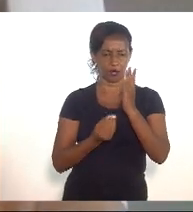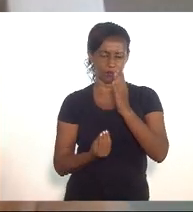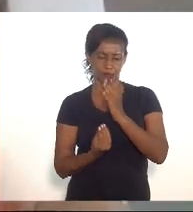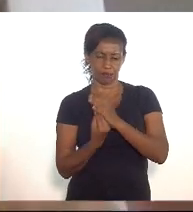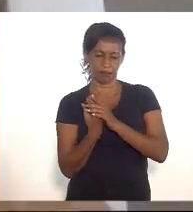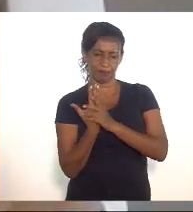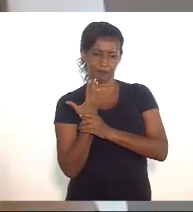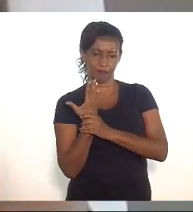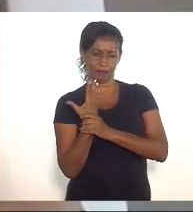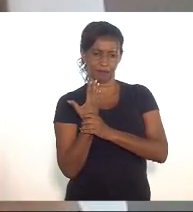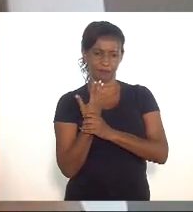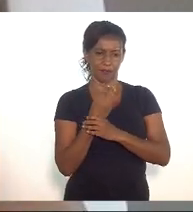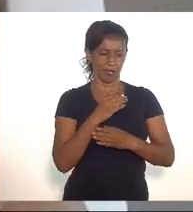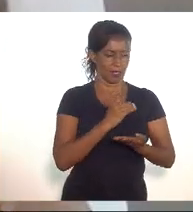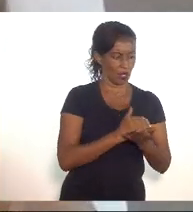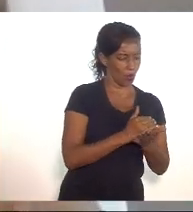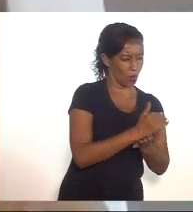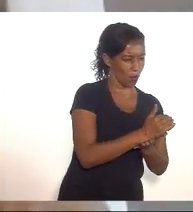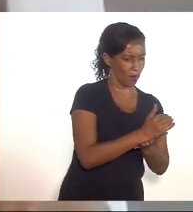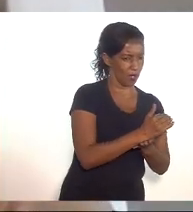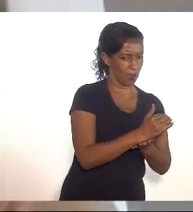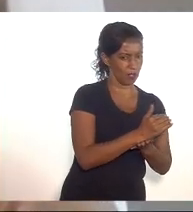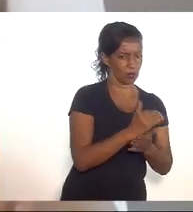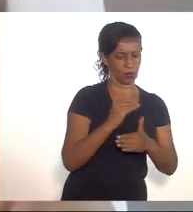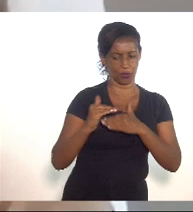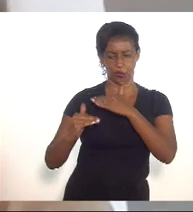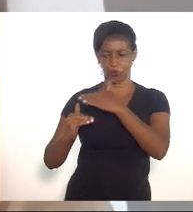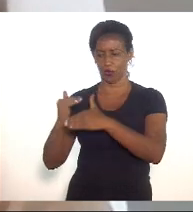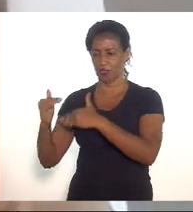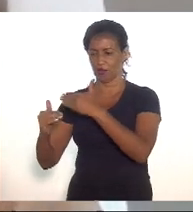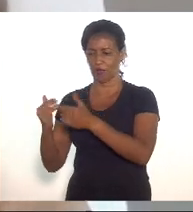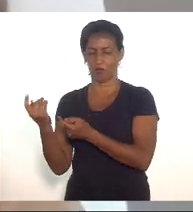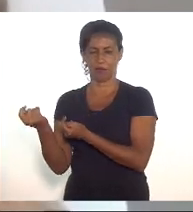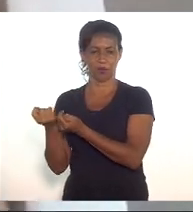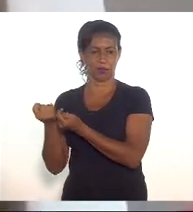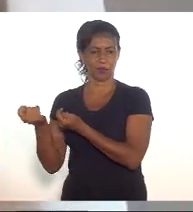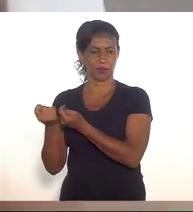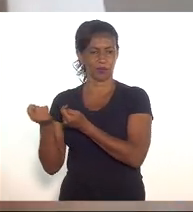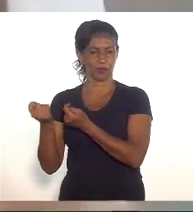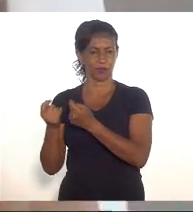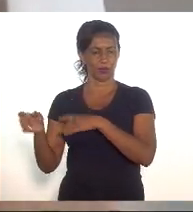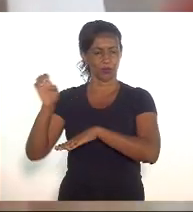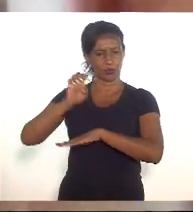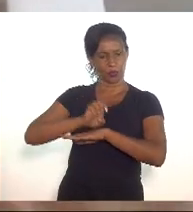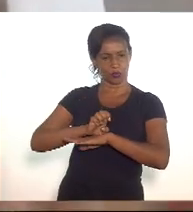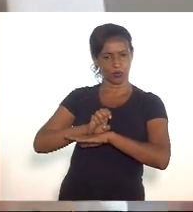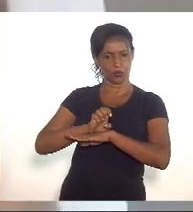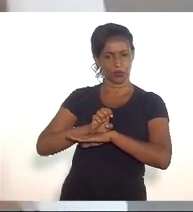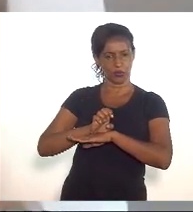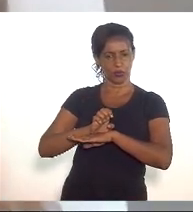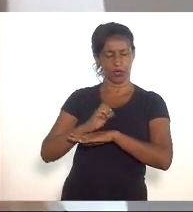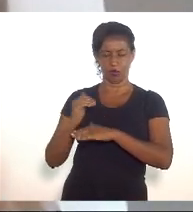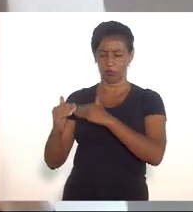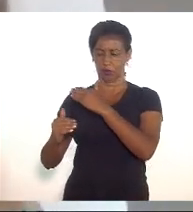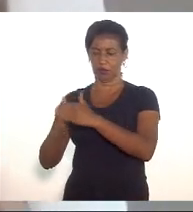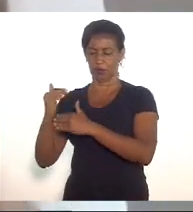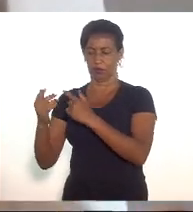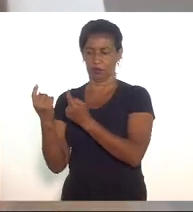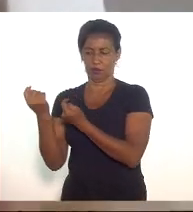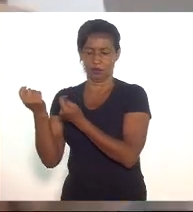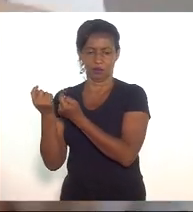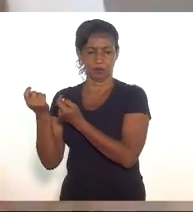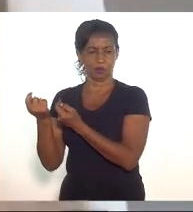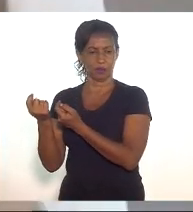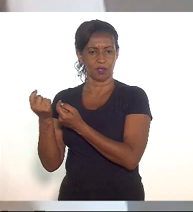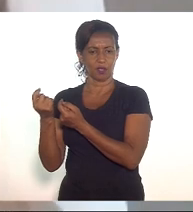que seriam a matriz insumo produto e o desenvolvimento econômico do Estado, e aí do desenvolvimento econômico é para